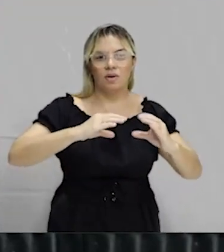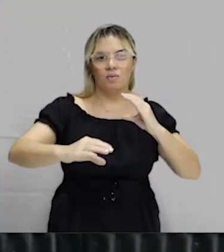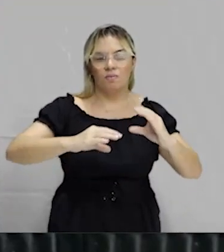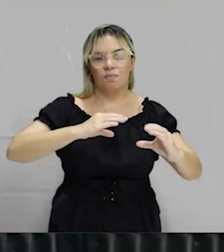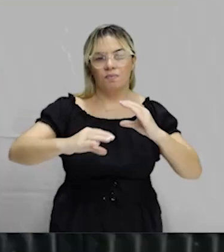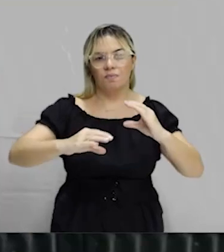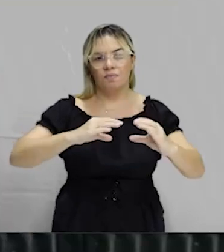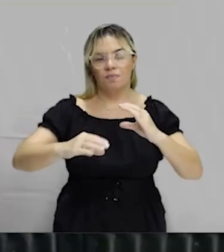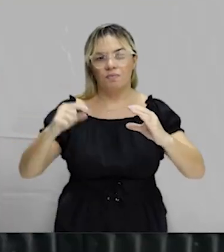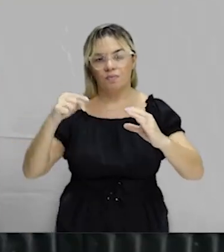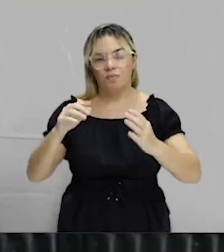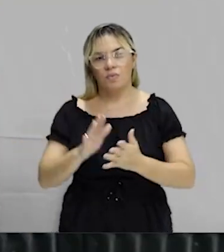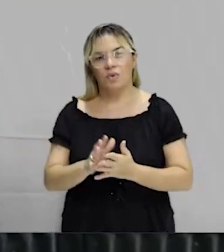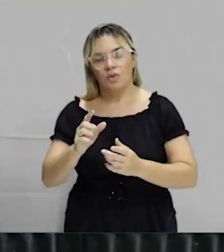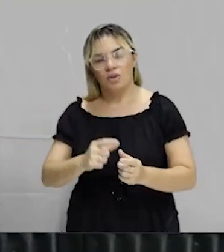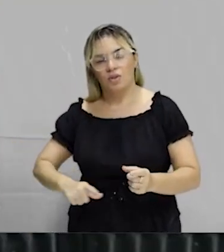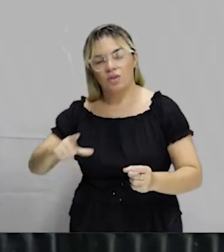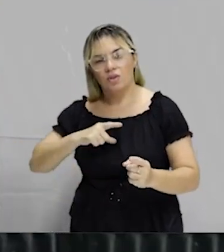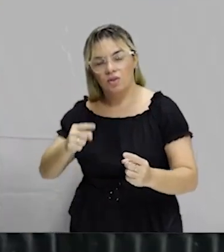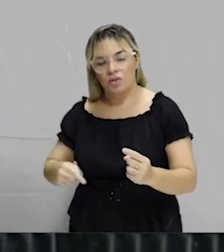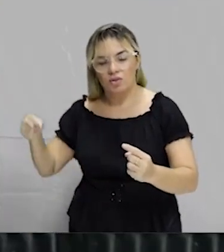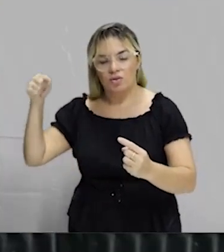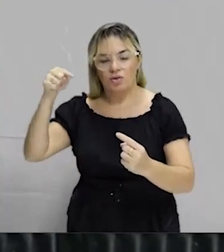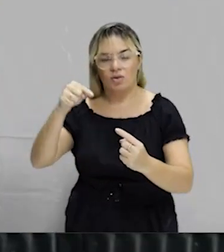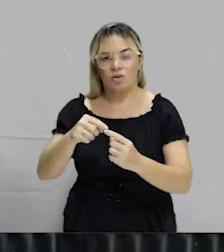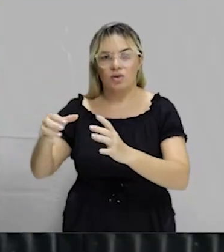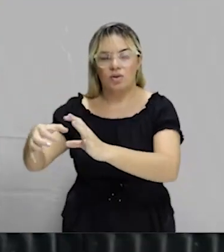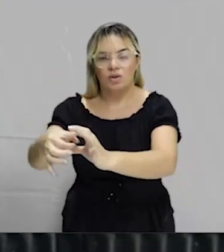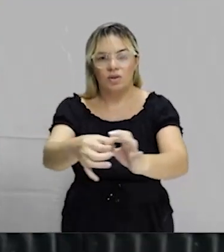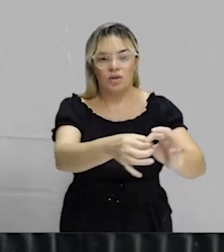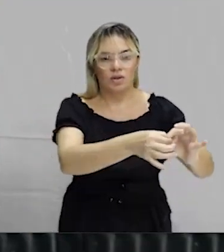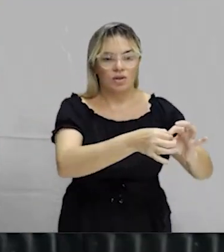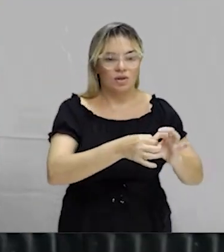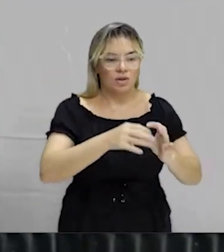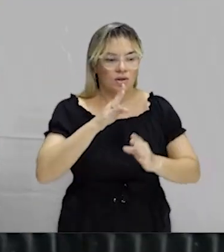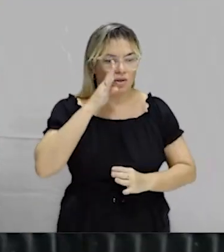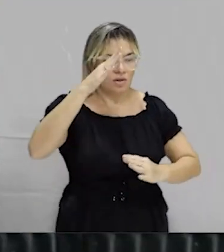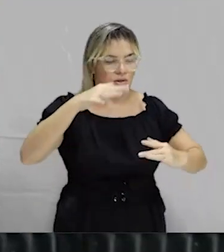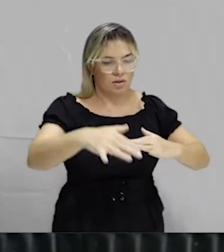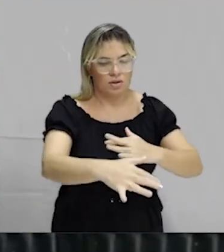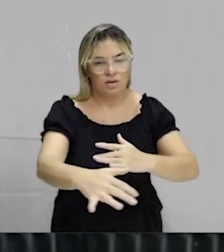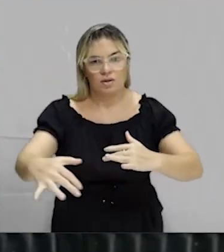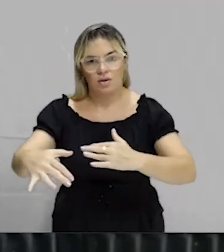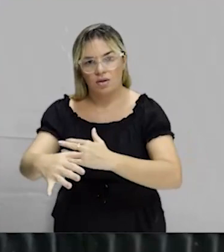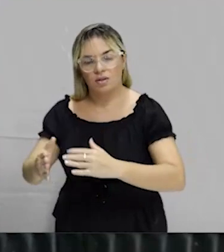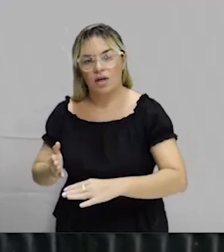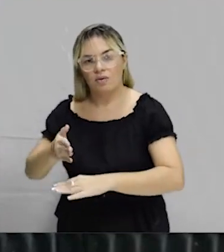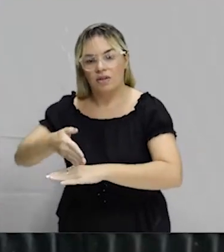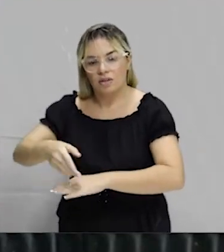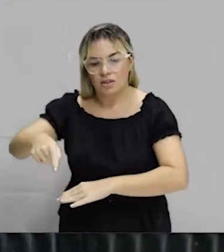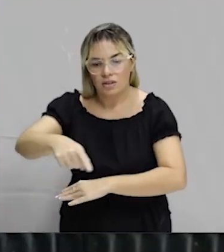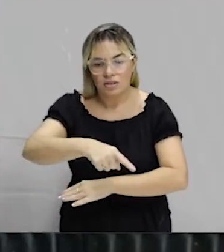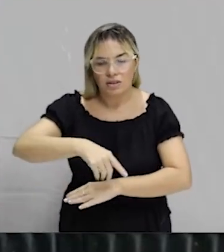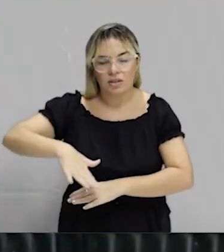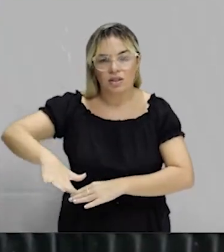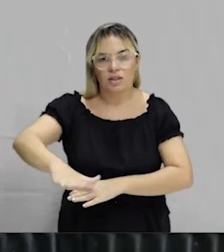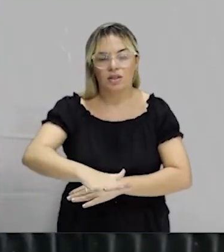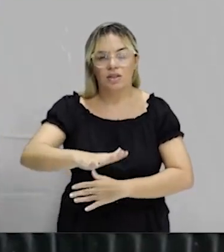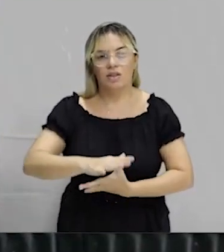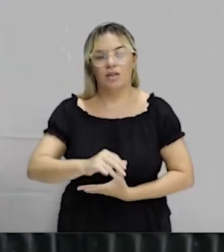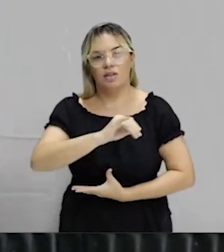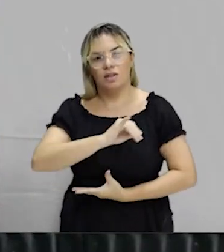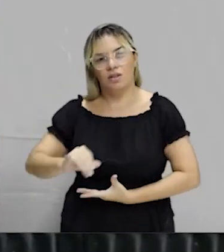serviu, inclusive, para ligar as principais cidades que faziam parte desse império. Quando você fala